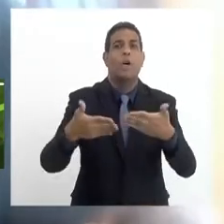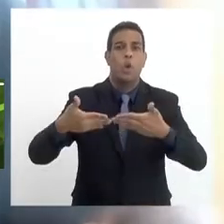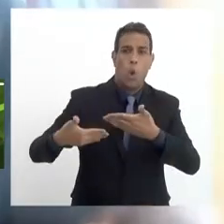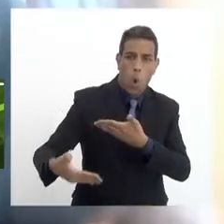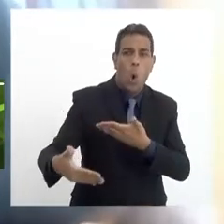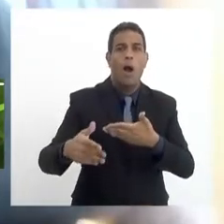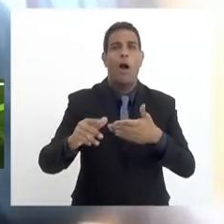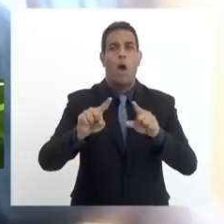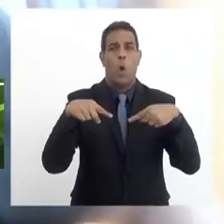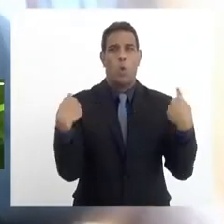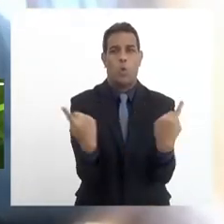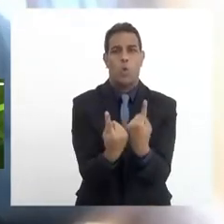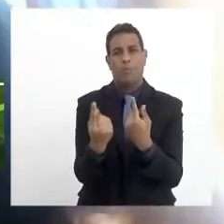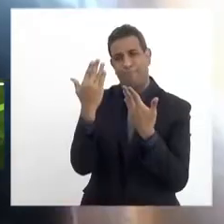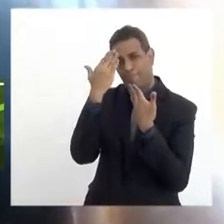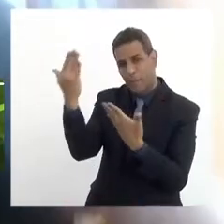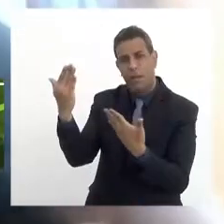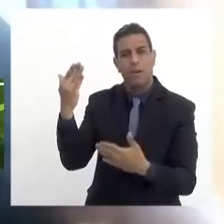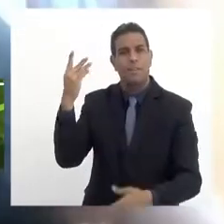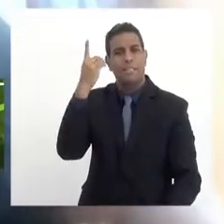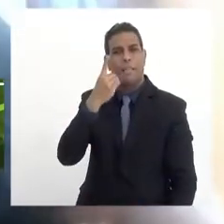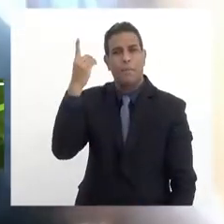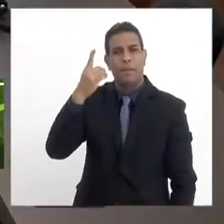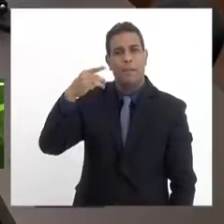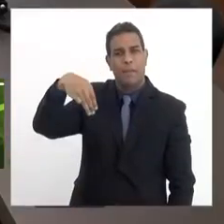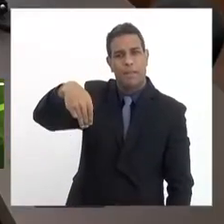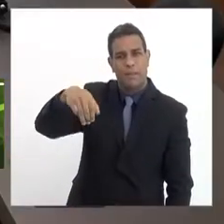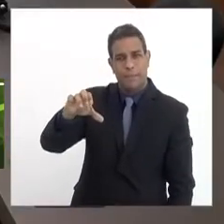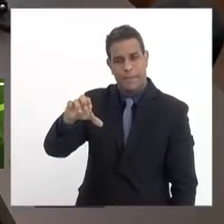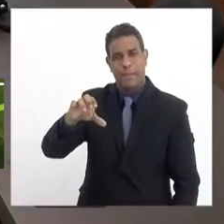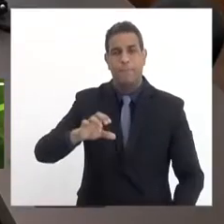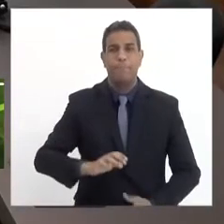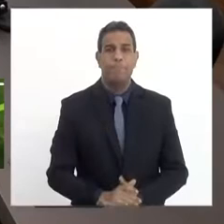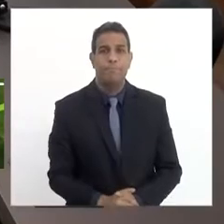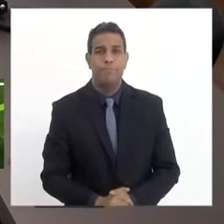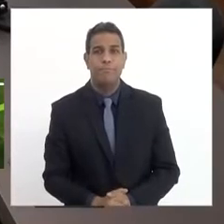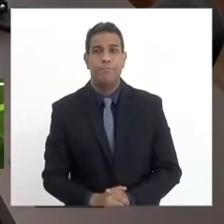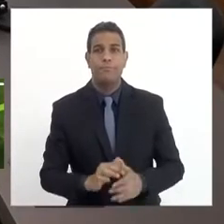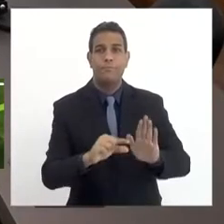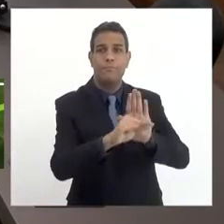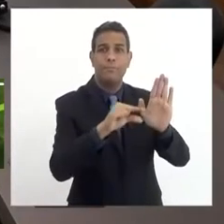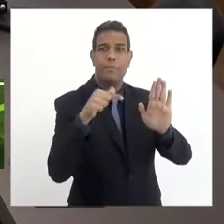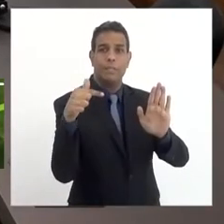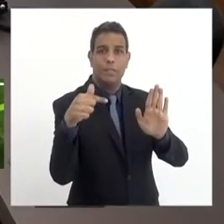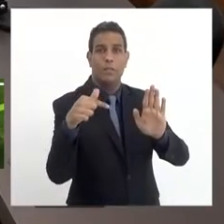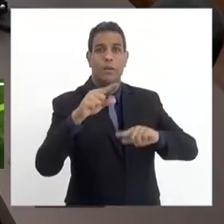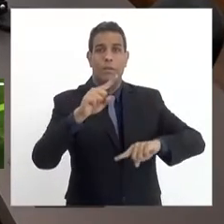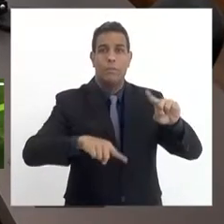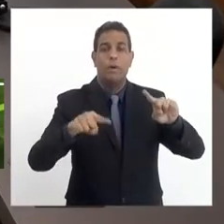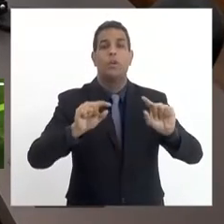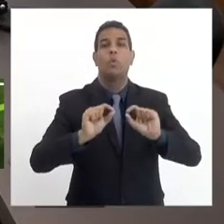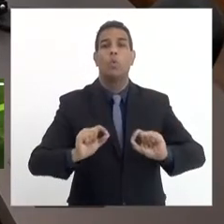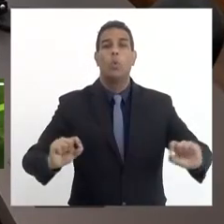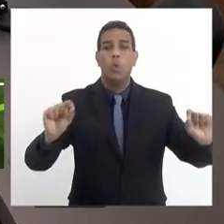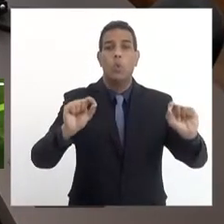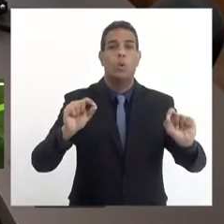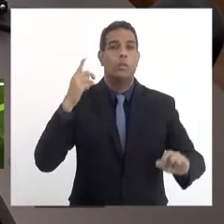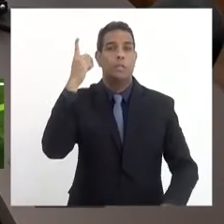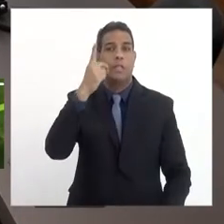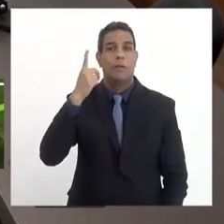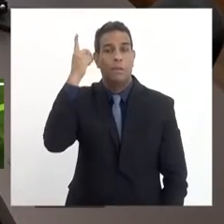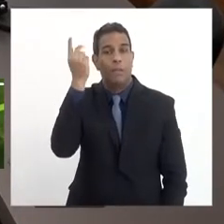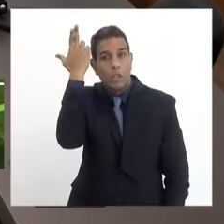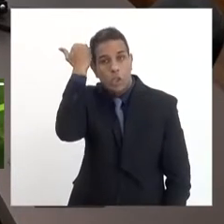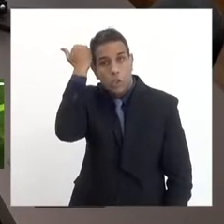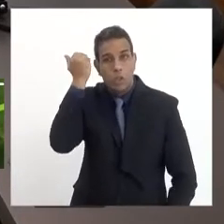prosseguir, Márcio Pacheco. Obrigado, Mink, deputado Mink. O 7, então, projeto de lei 238/2015, deputado Leomar, aparecer